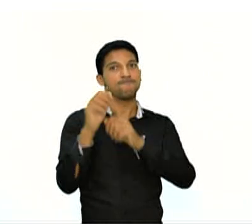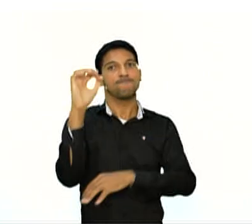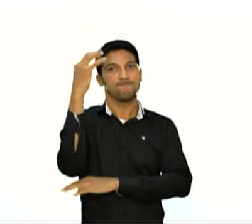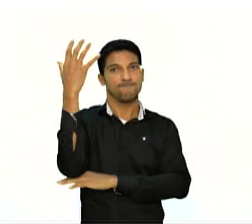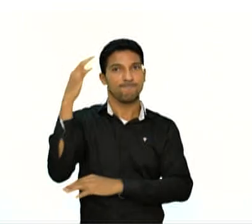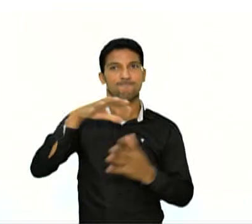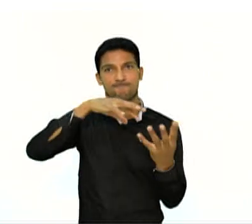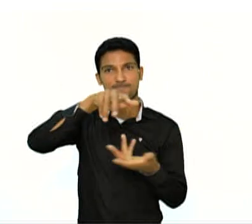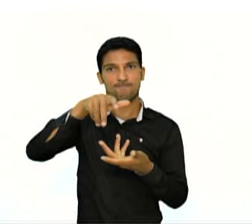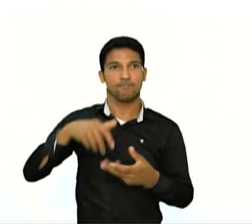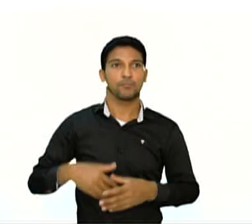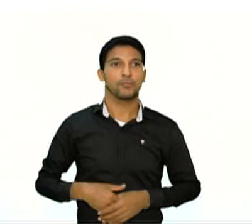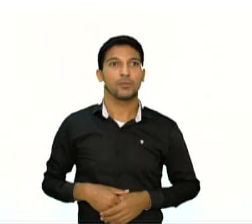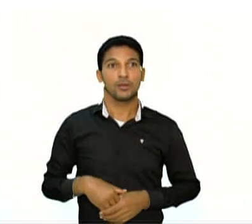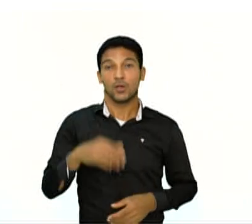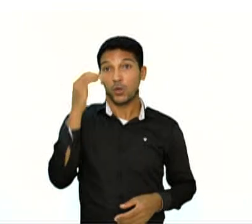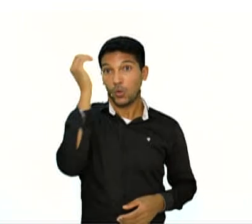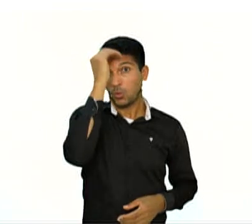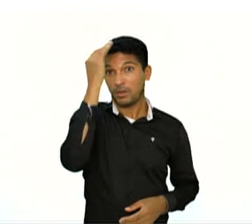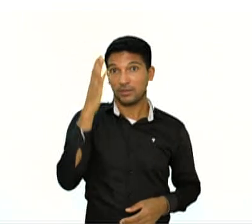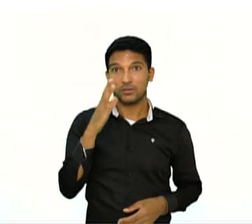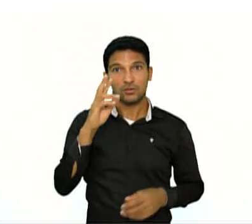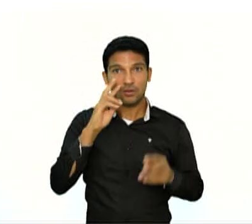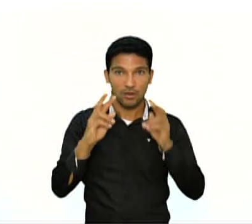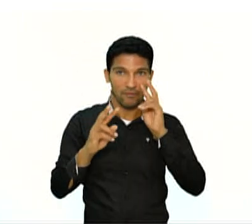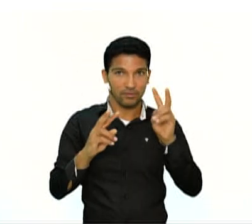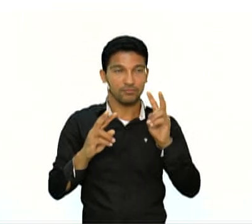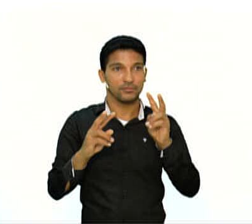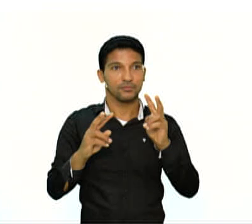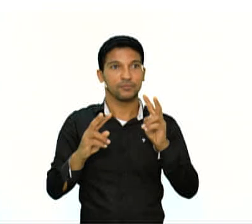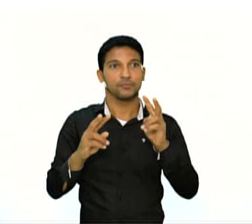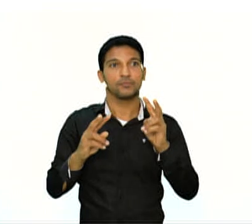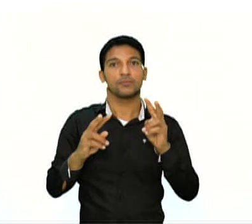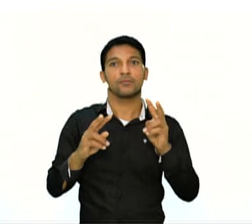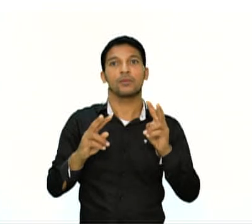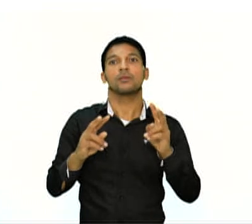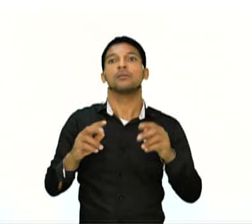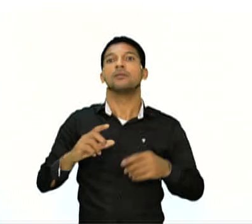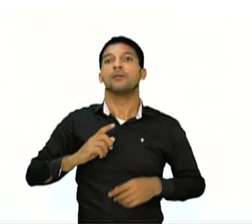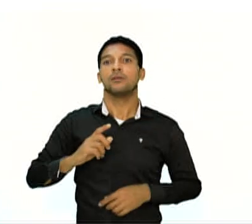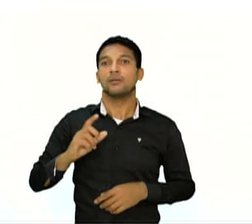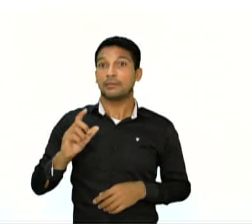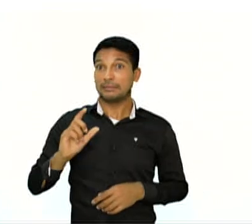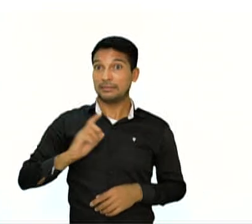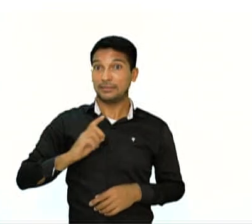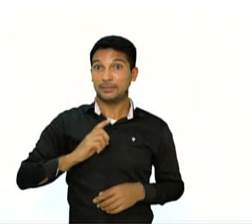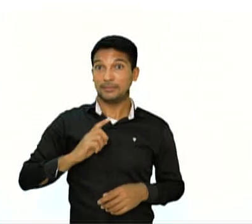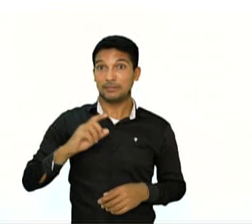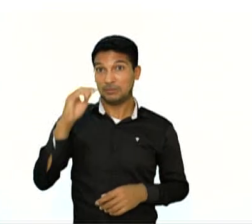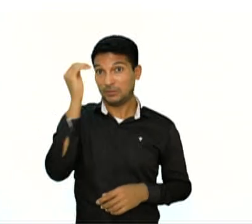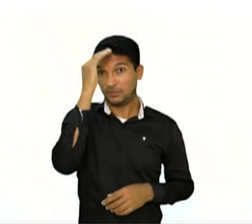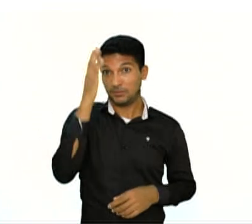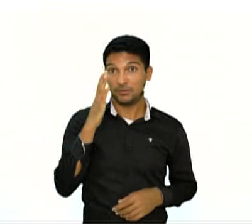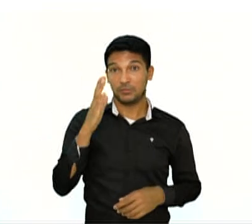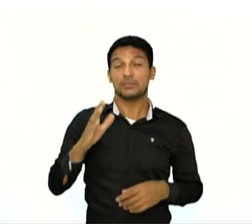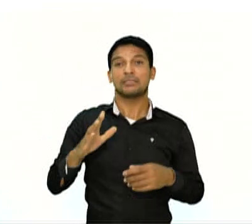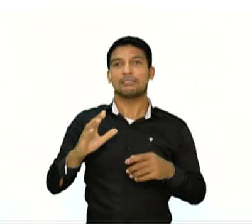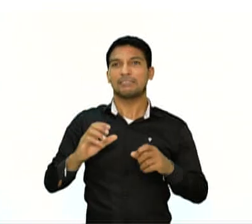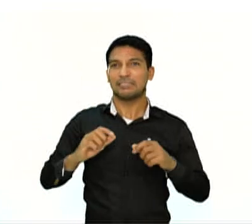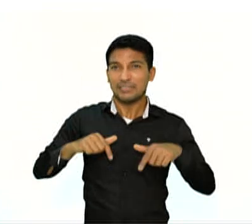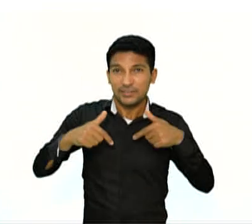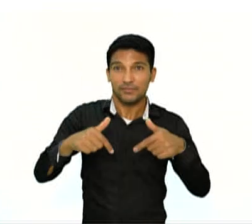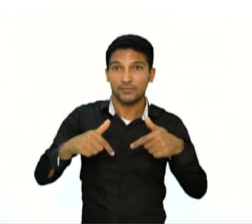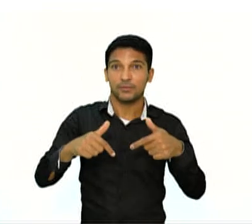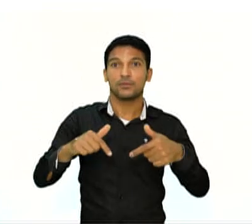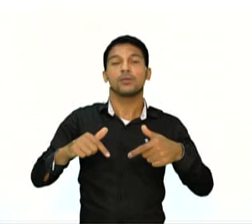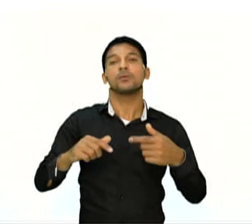uma situação privilegiada para enfrentar os enormes desafios que se acumulam. Abriga elementos fundamentais